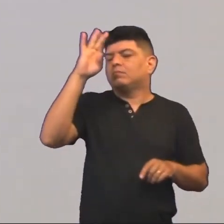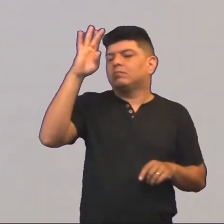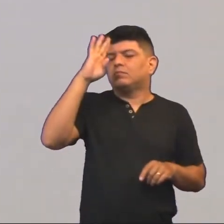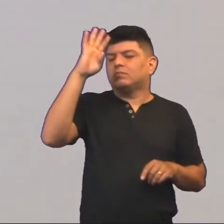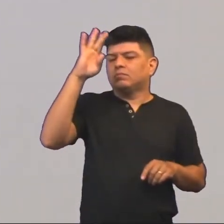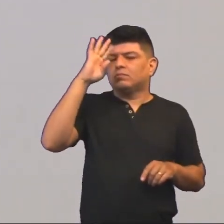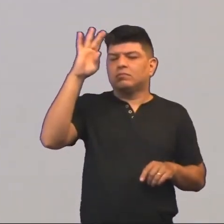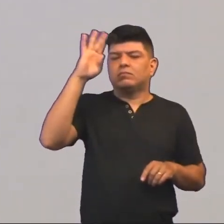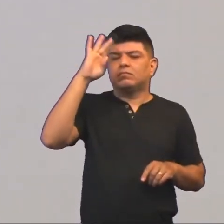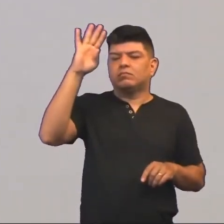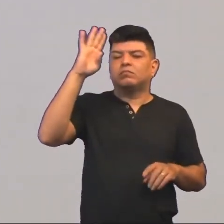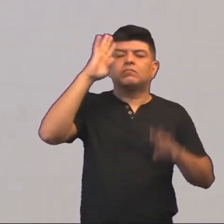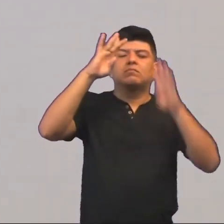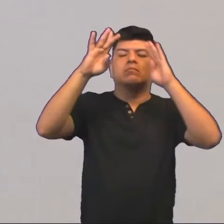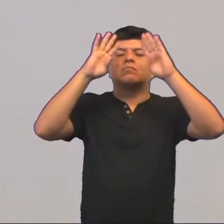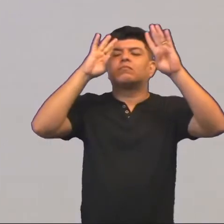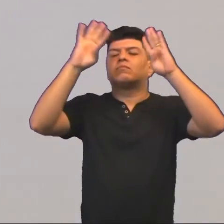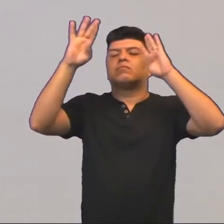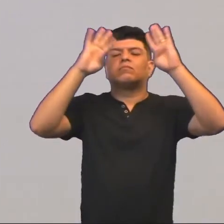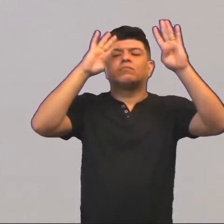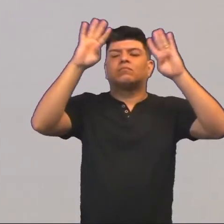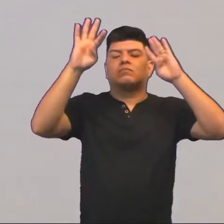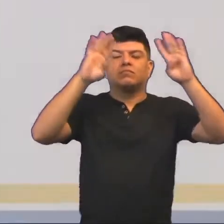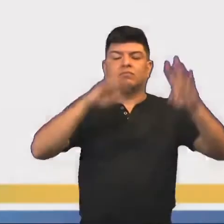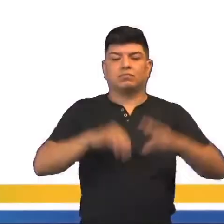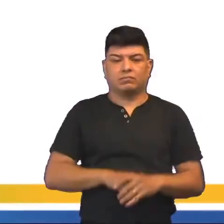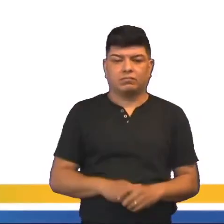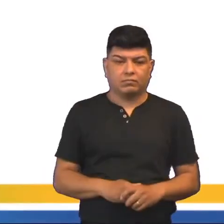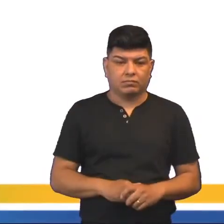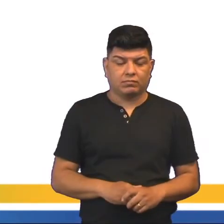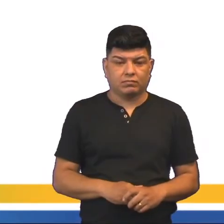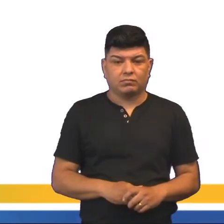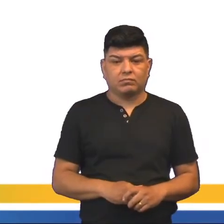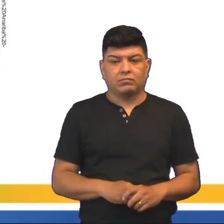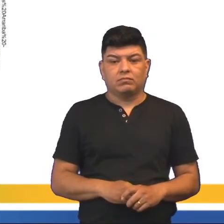porque vão causar alucinações no usuário.